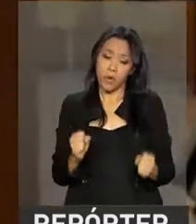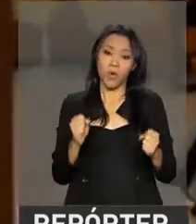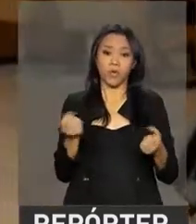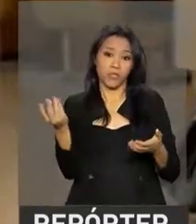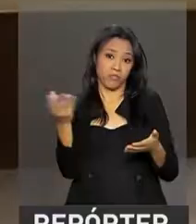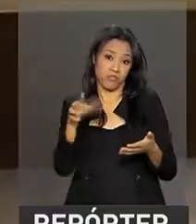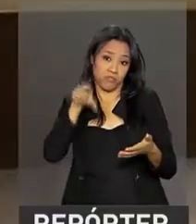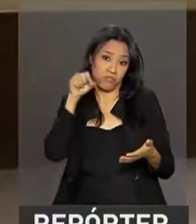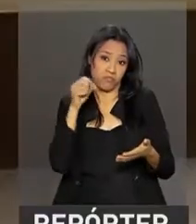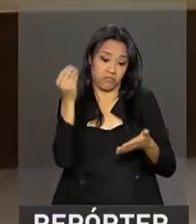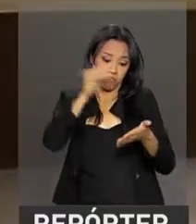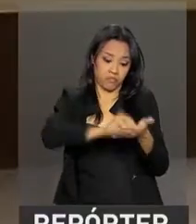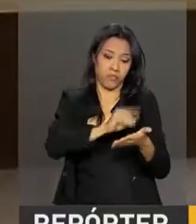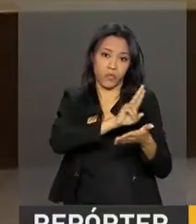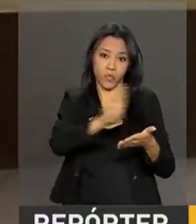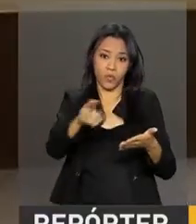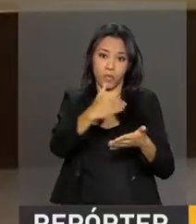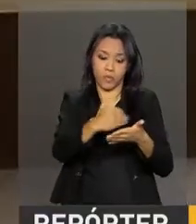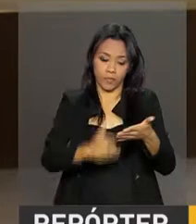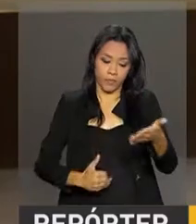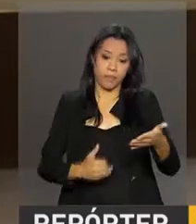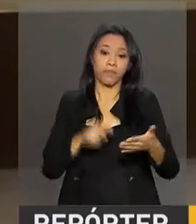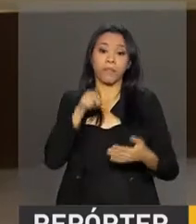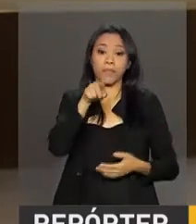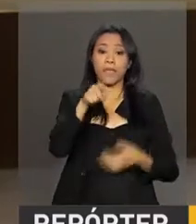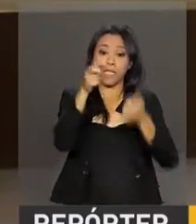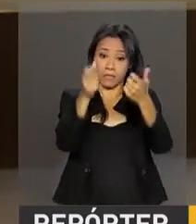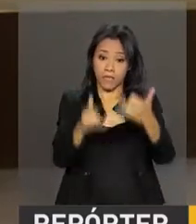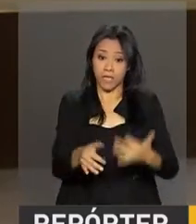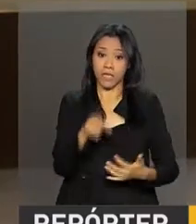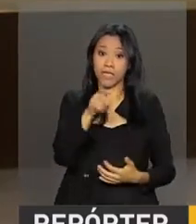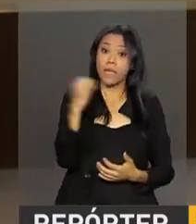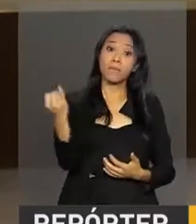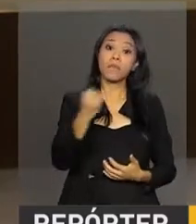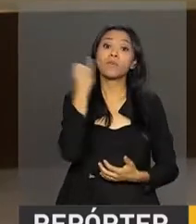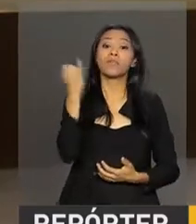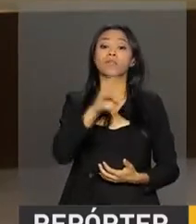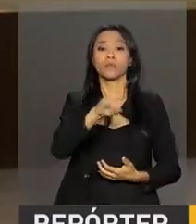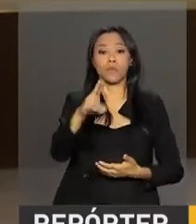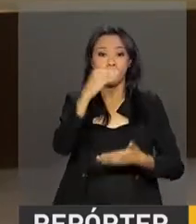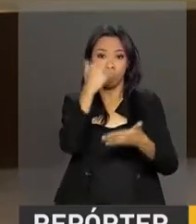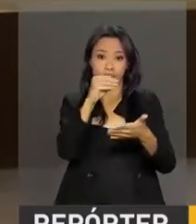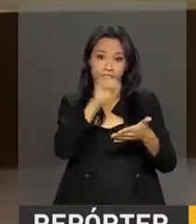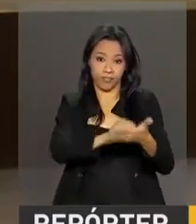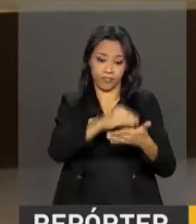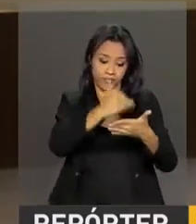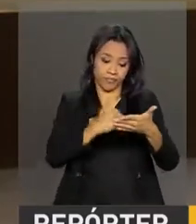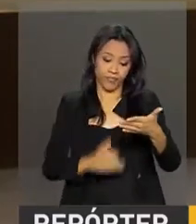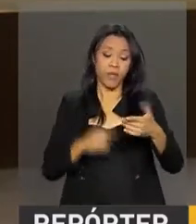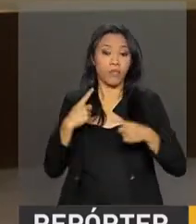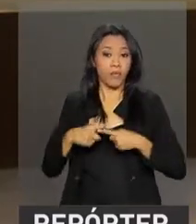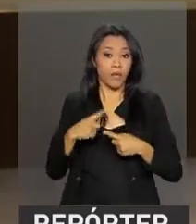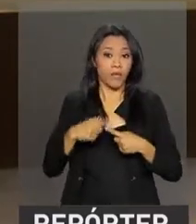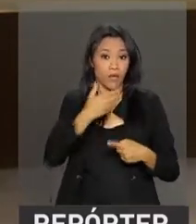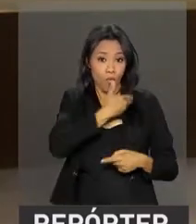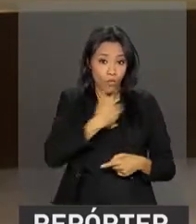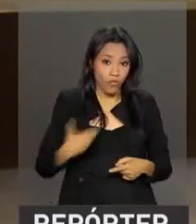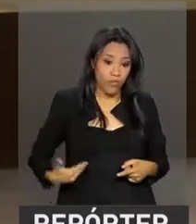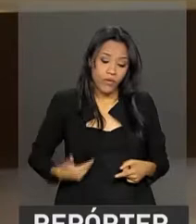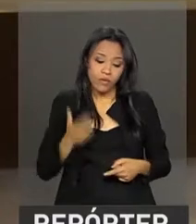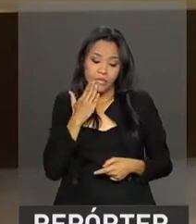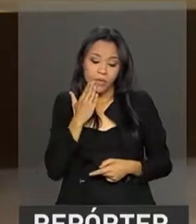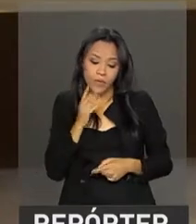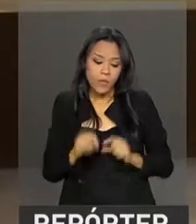se cadastrar. O cadastro é importante para o setor, porque é uma forma do governo local se aproximar